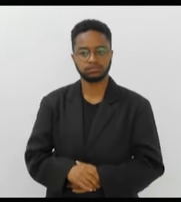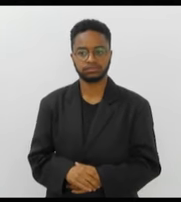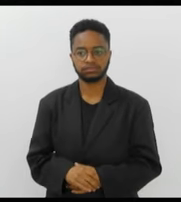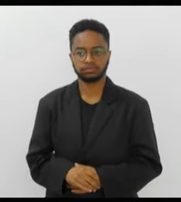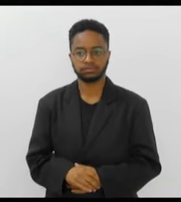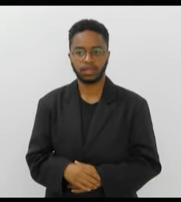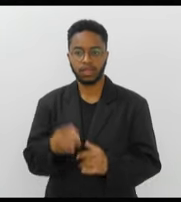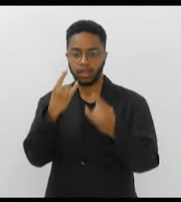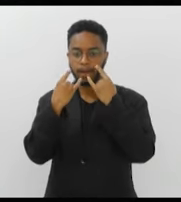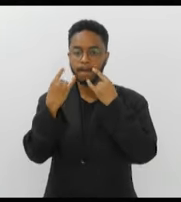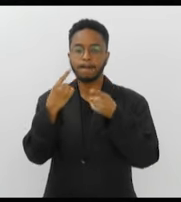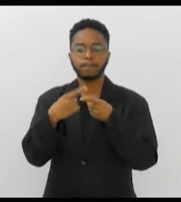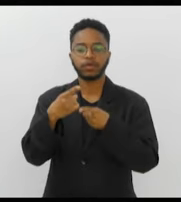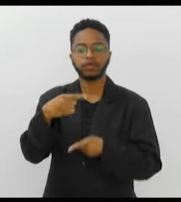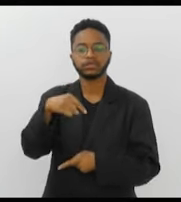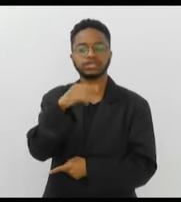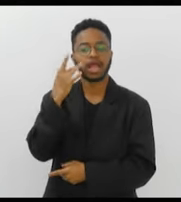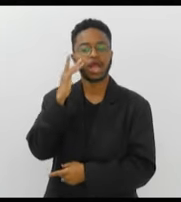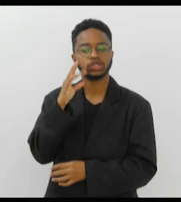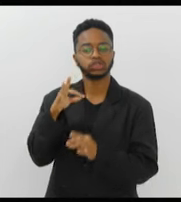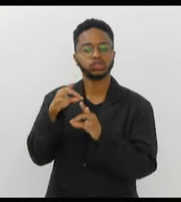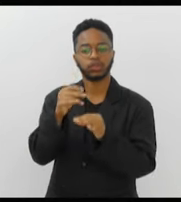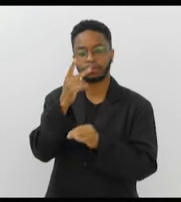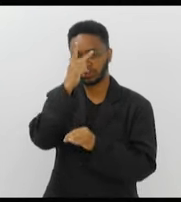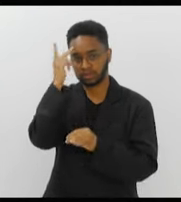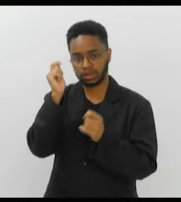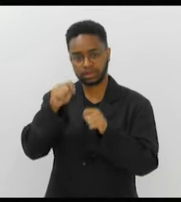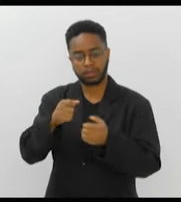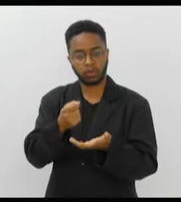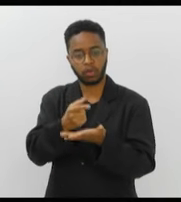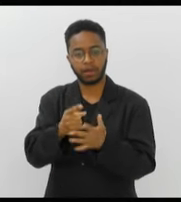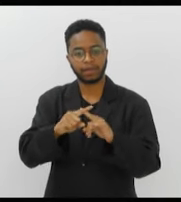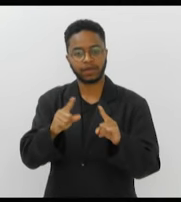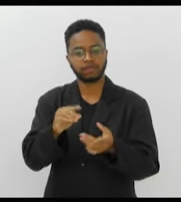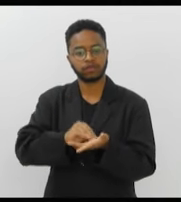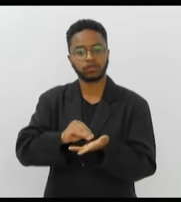Porque vocês acham que todo mundo tem preço e não tem valor.